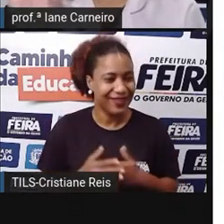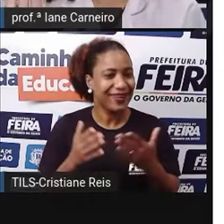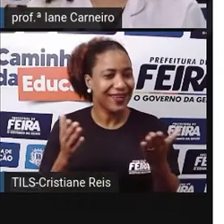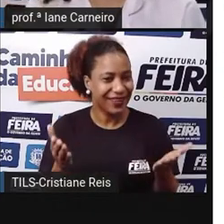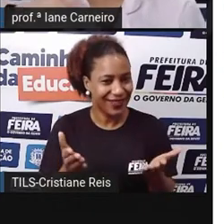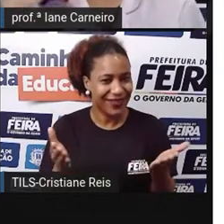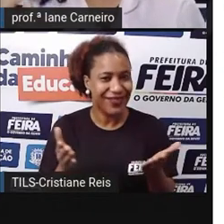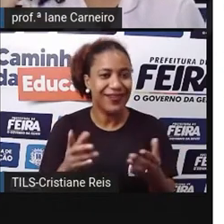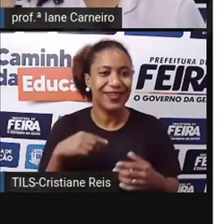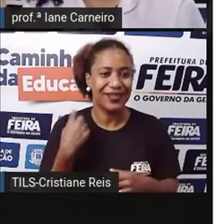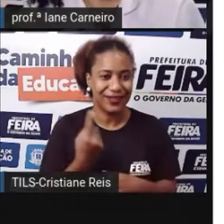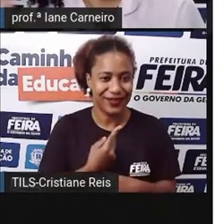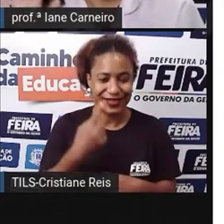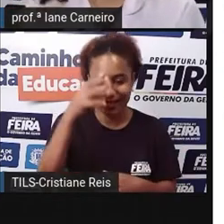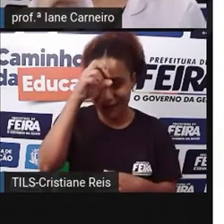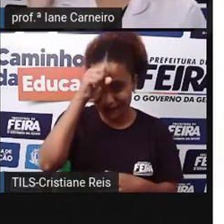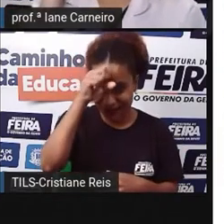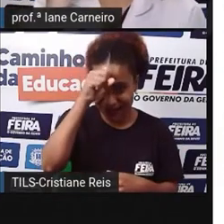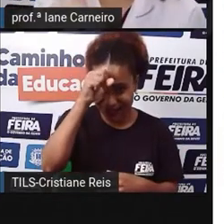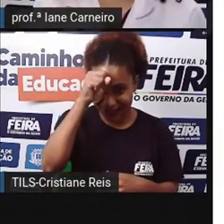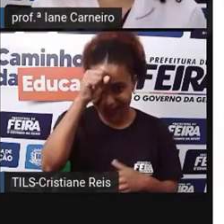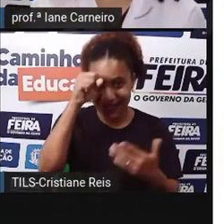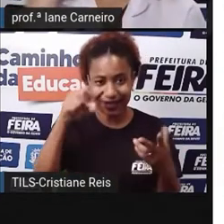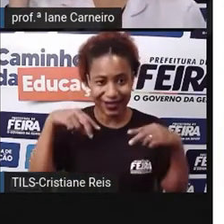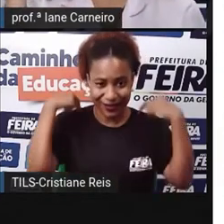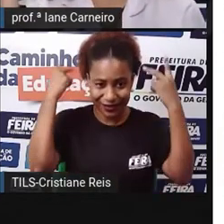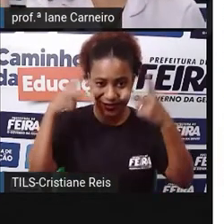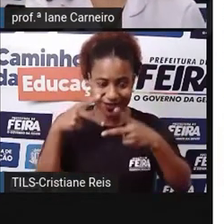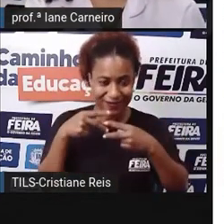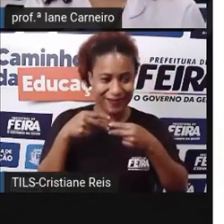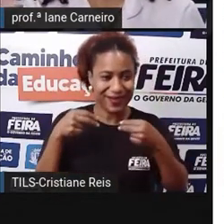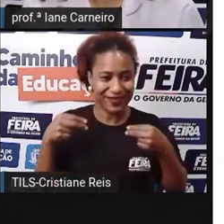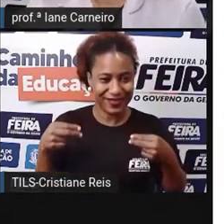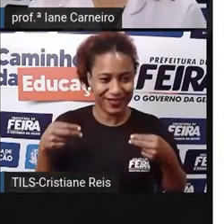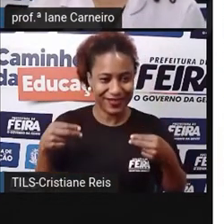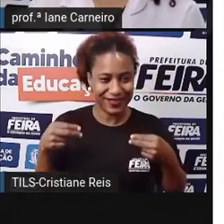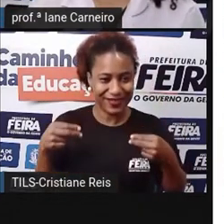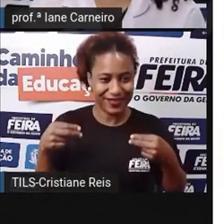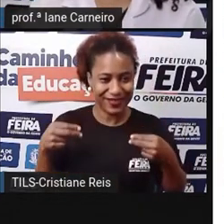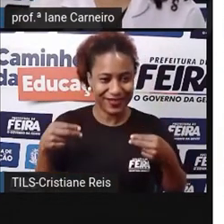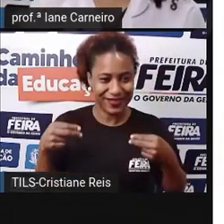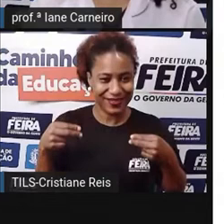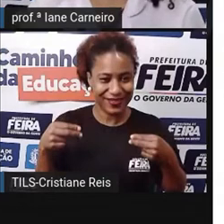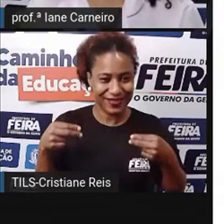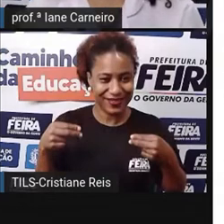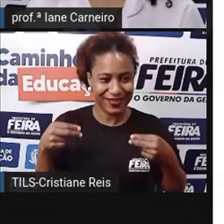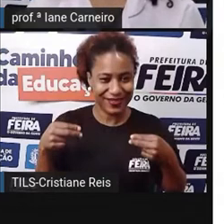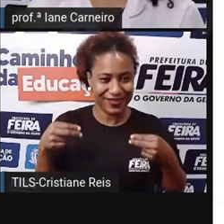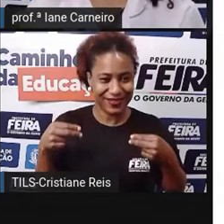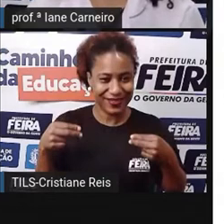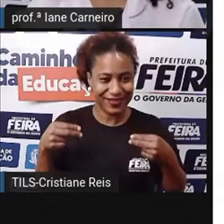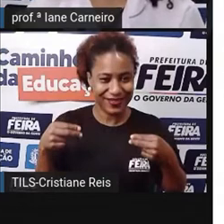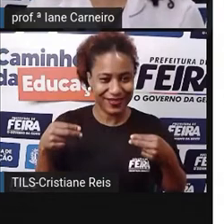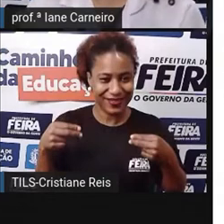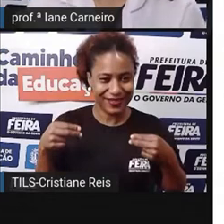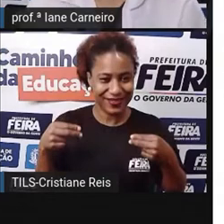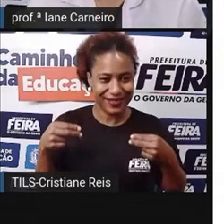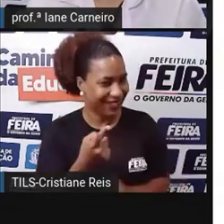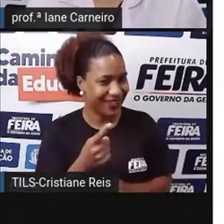Pró vai mostrar para vocês a releitura, né? Uma nova versão da Chapeuzinho. Só que agora é a